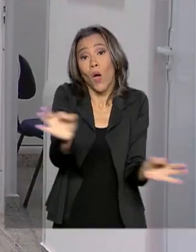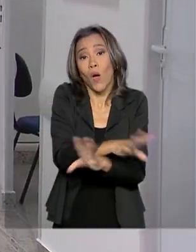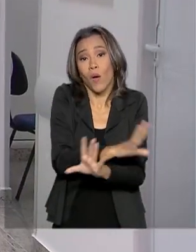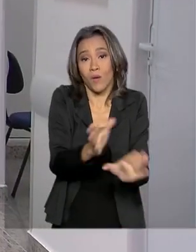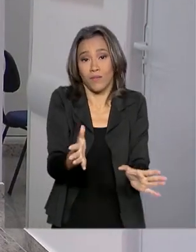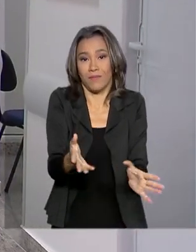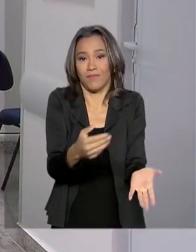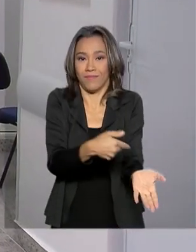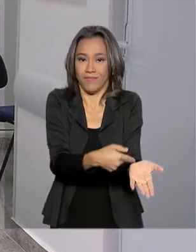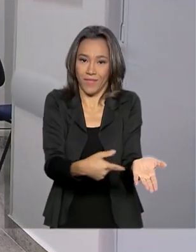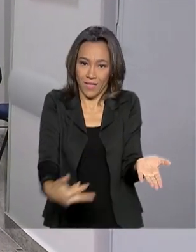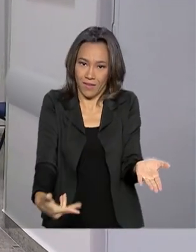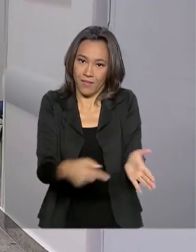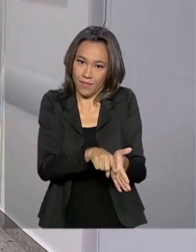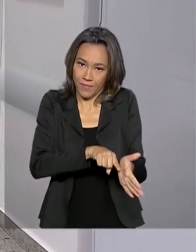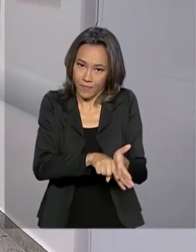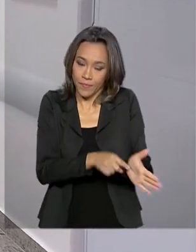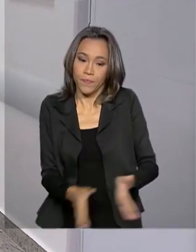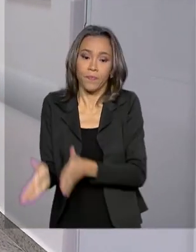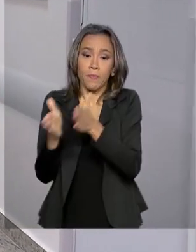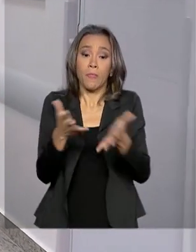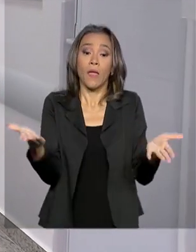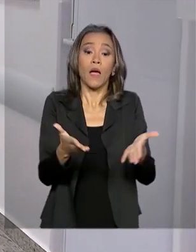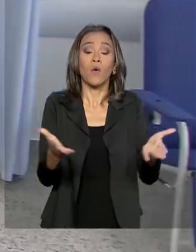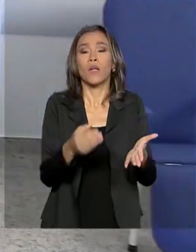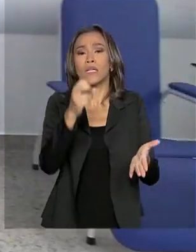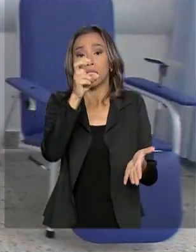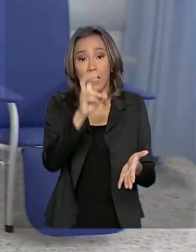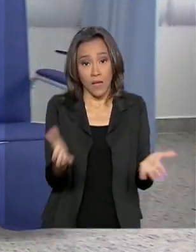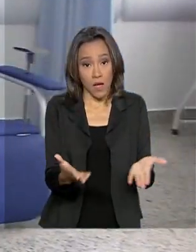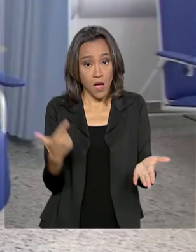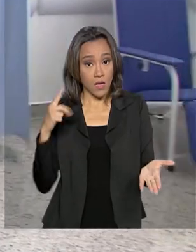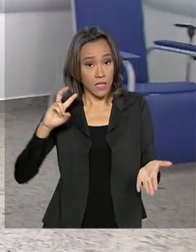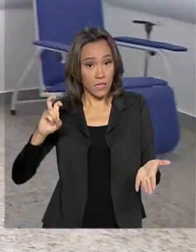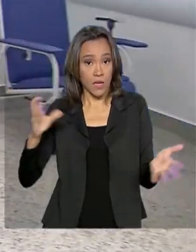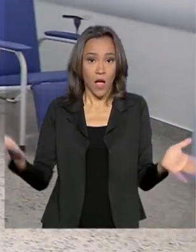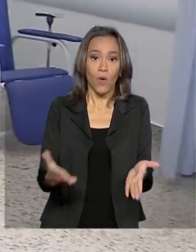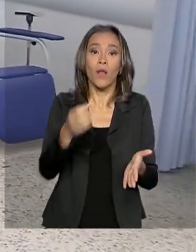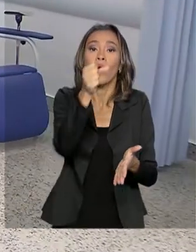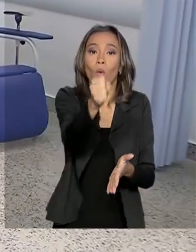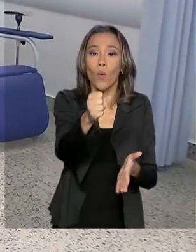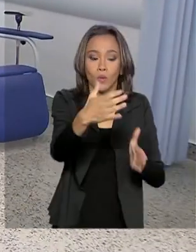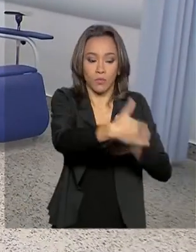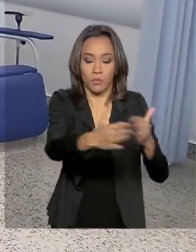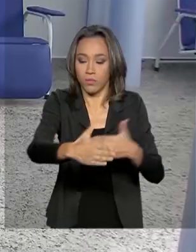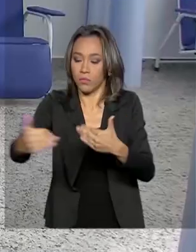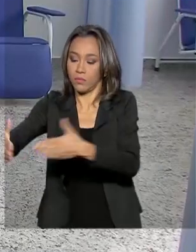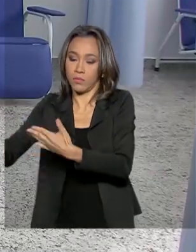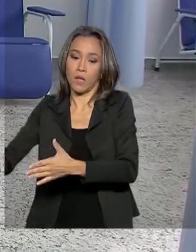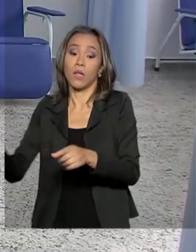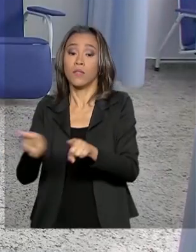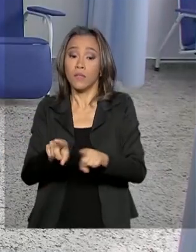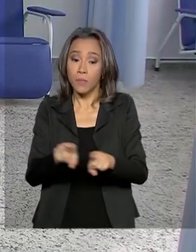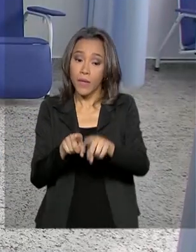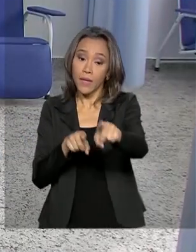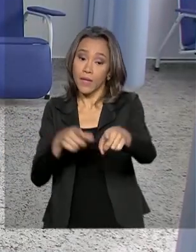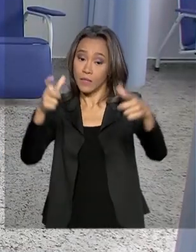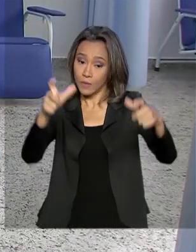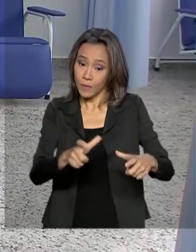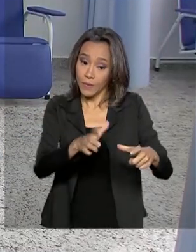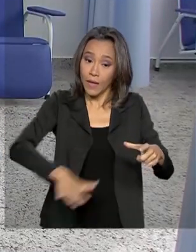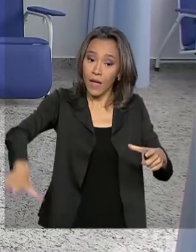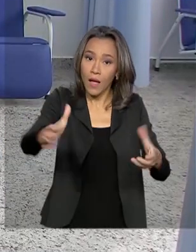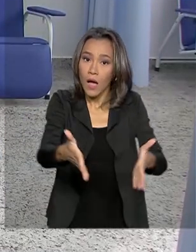Além disso, o número de consultórios aumenta de cinco para oito. E as salas de coleta de exame e de medicação também tiveram a